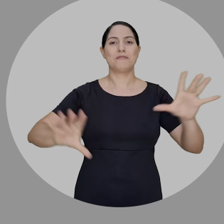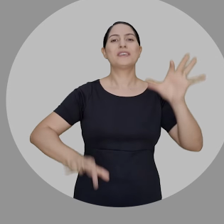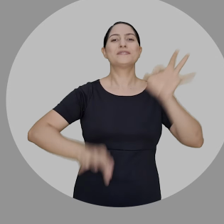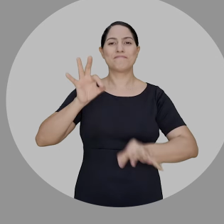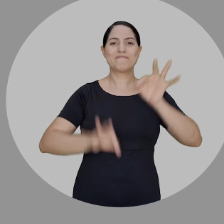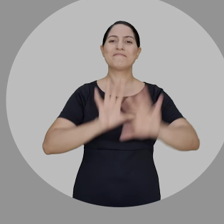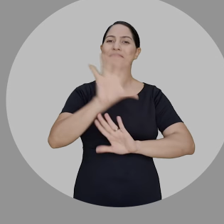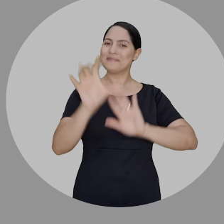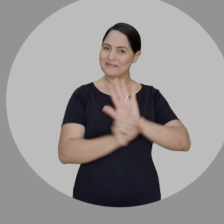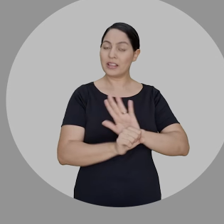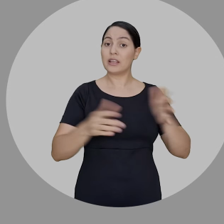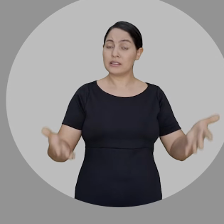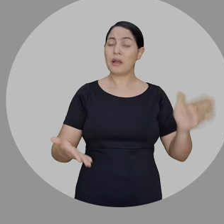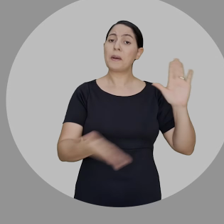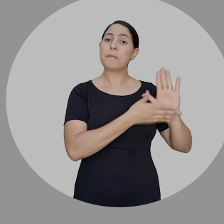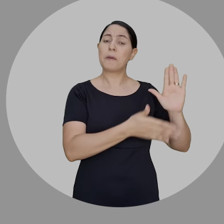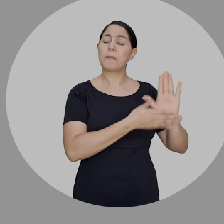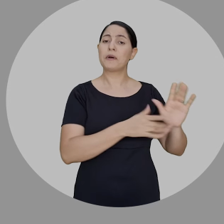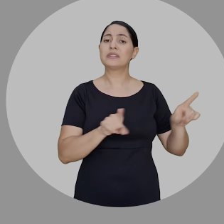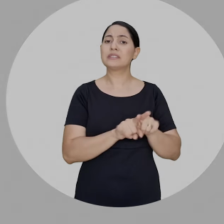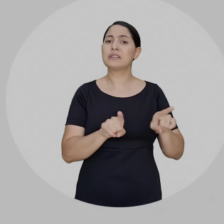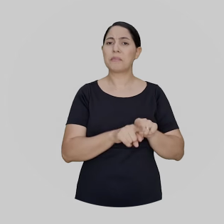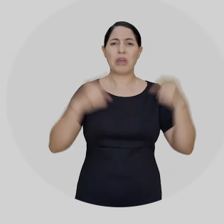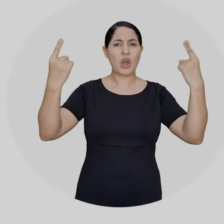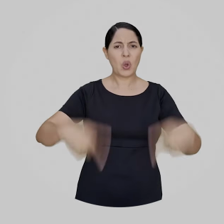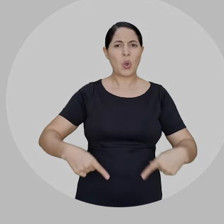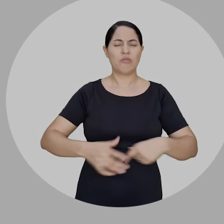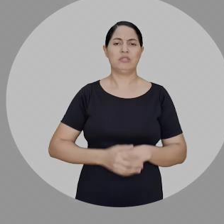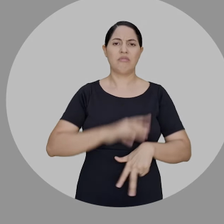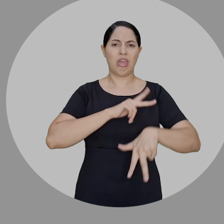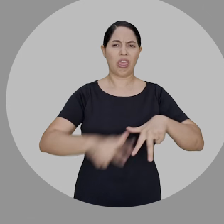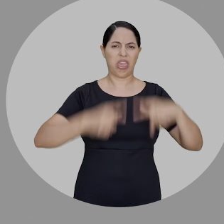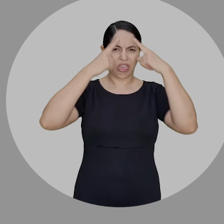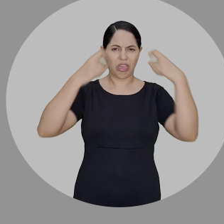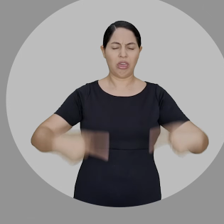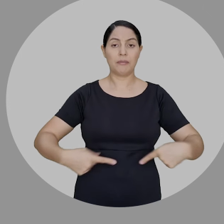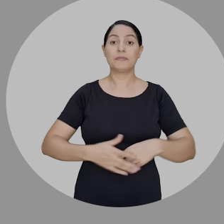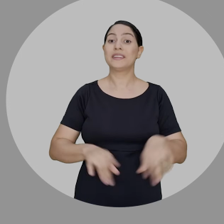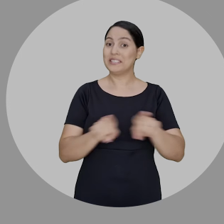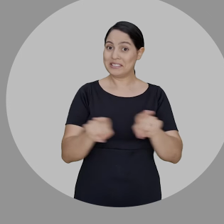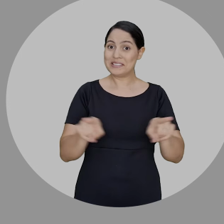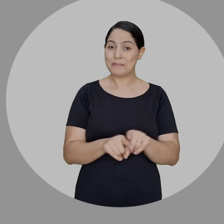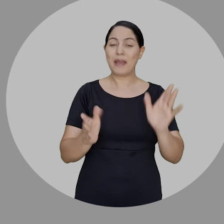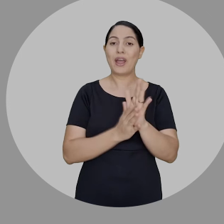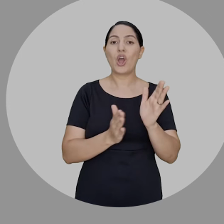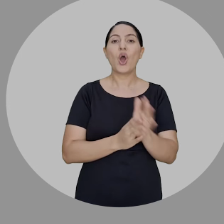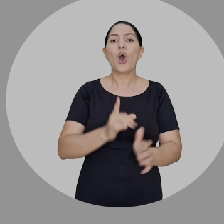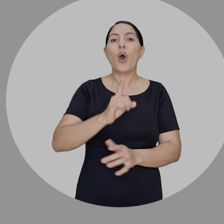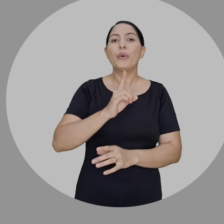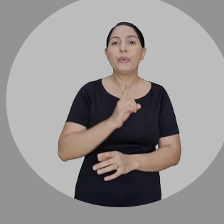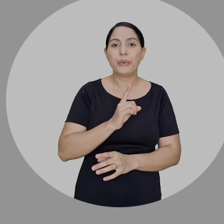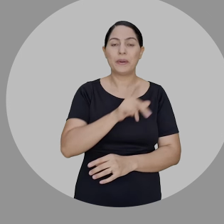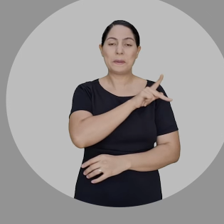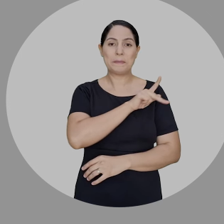na construção da proposta internacional contra a violência de gênero. E o aniversário do presidente Beto Simonetti,